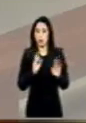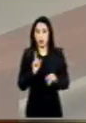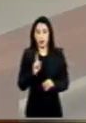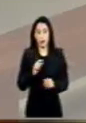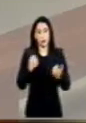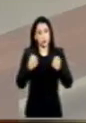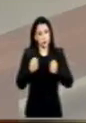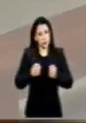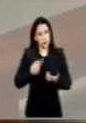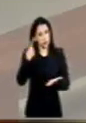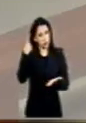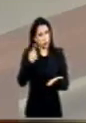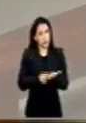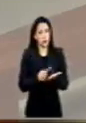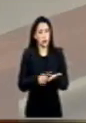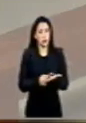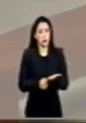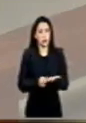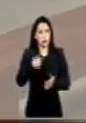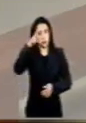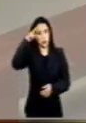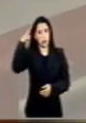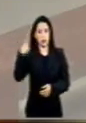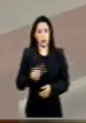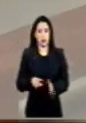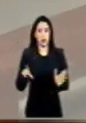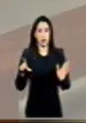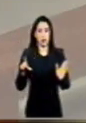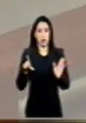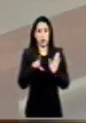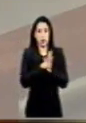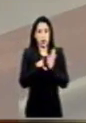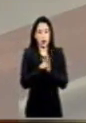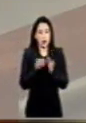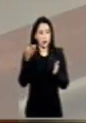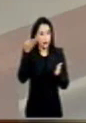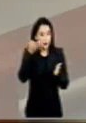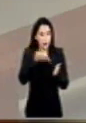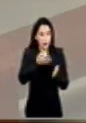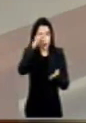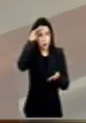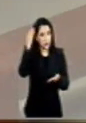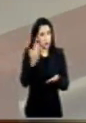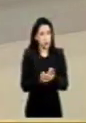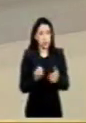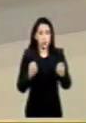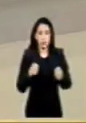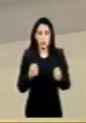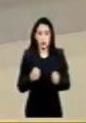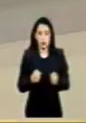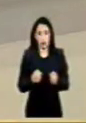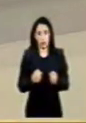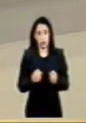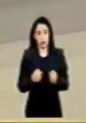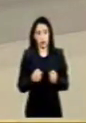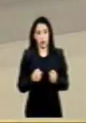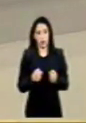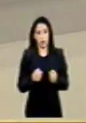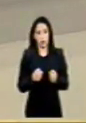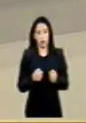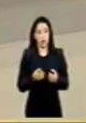ordem. A ordem não é manifestamente legal, tem presunção de legitimidade no ato normativo que disciplina a conduta